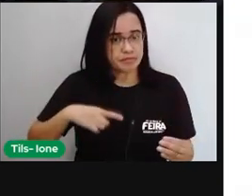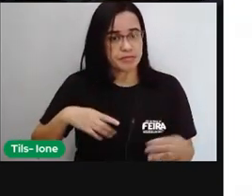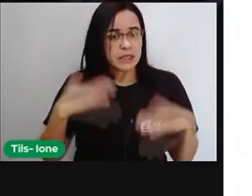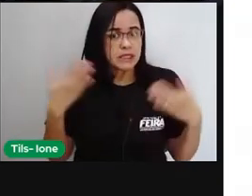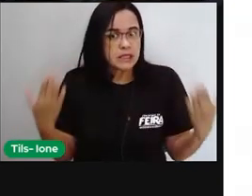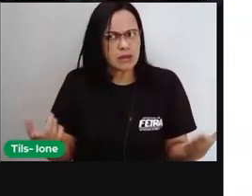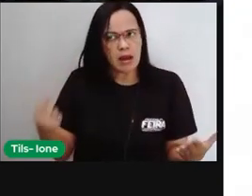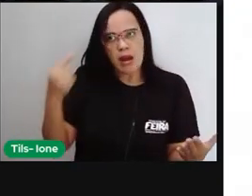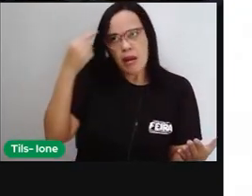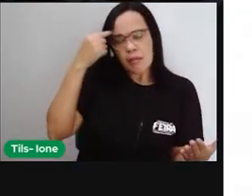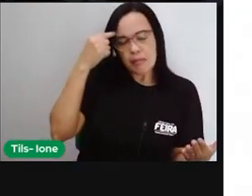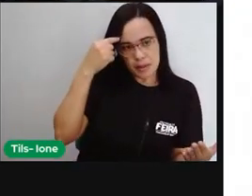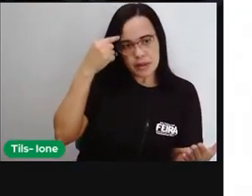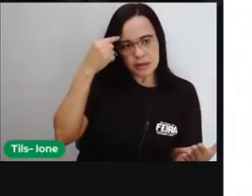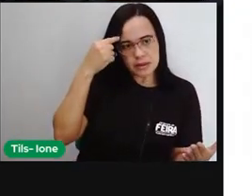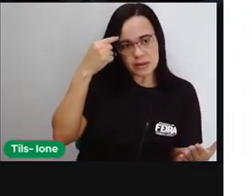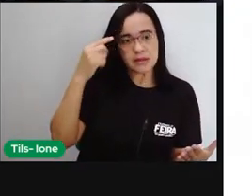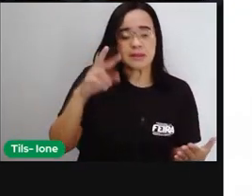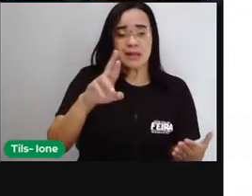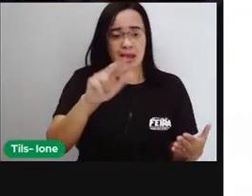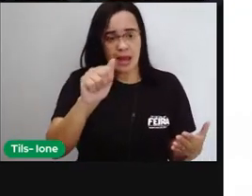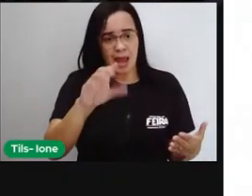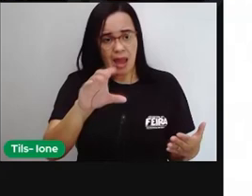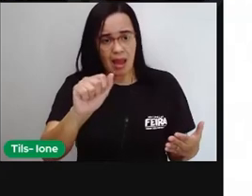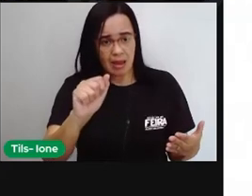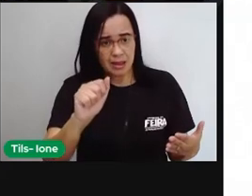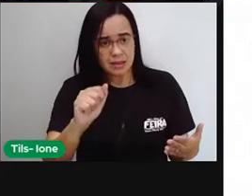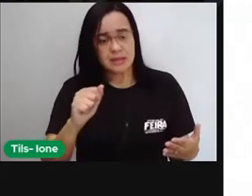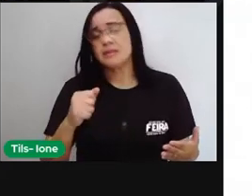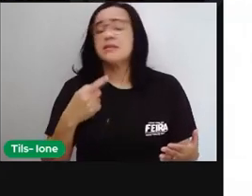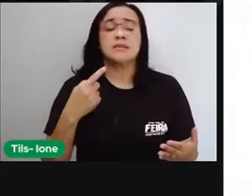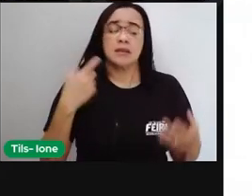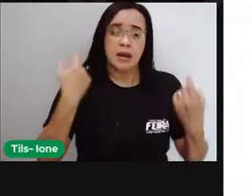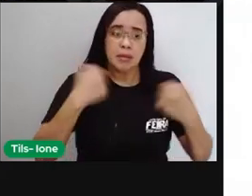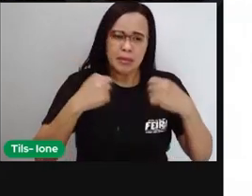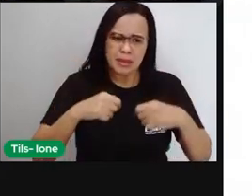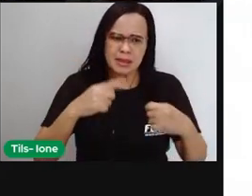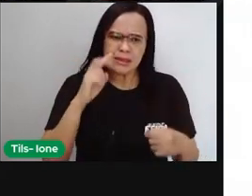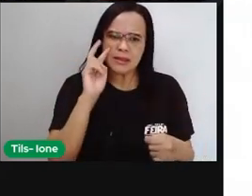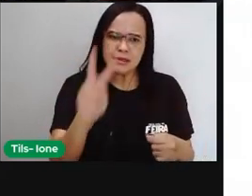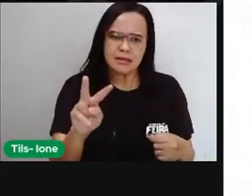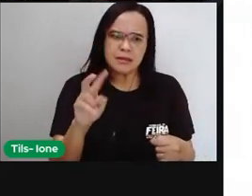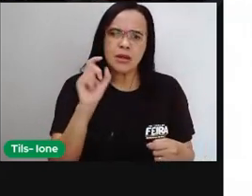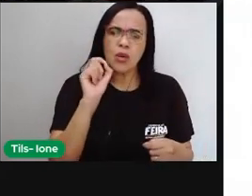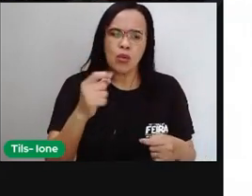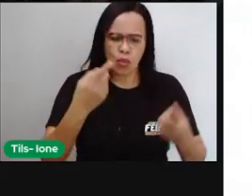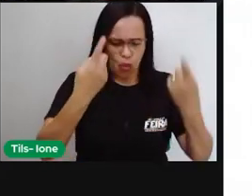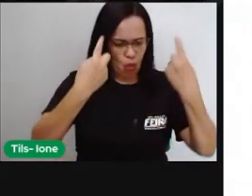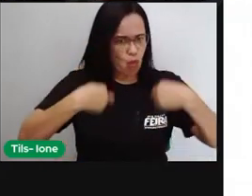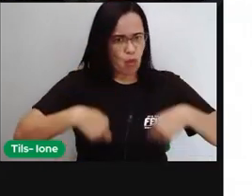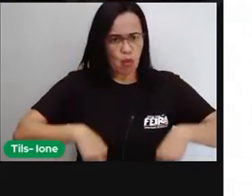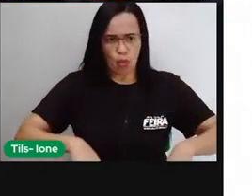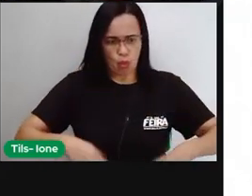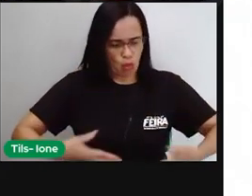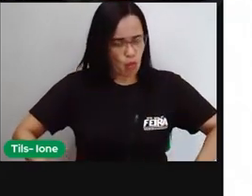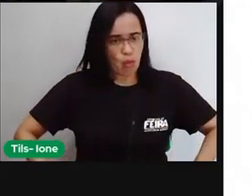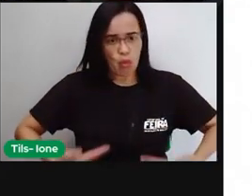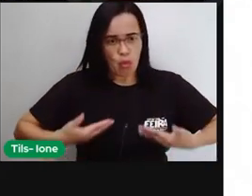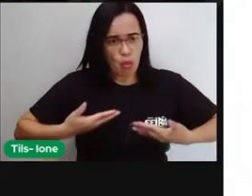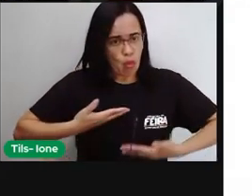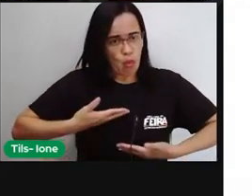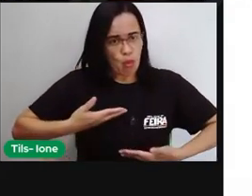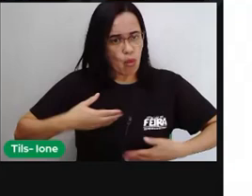raça, a gente tem que pensar que raça, independente aí das suas características físicas, não faz aí com que nenhuma raça